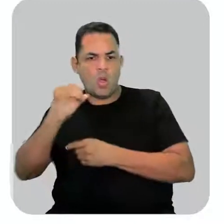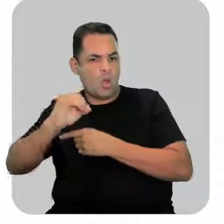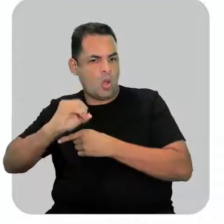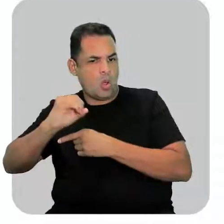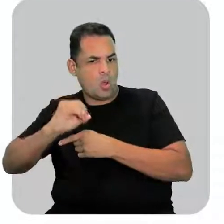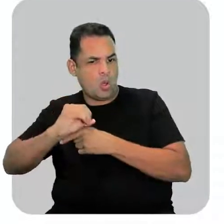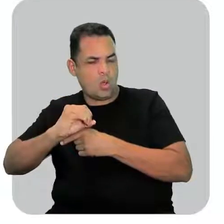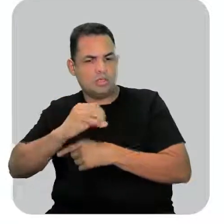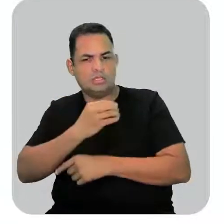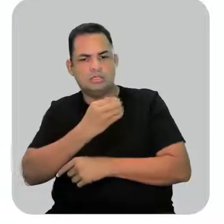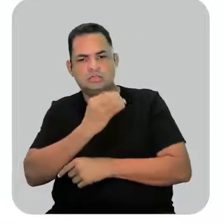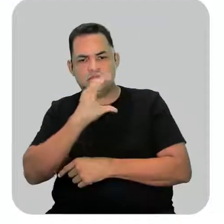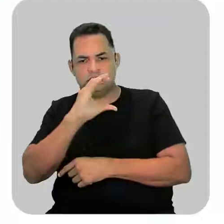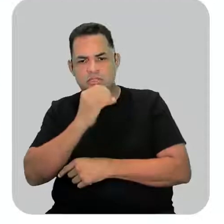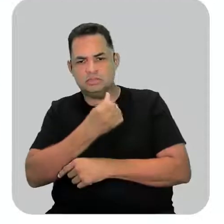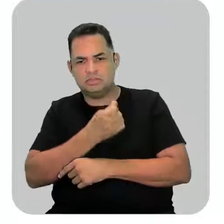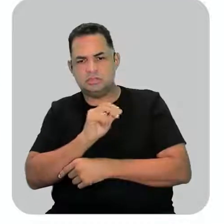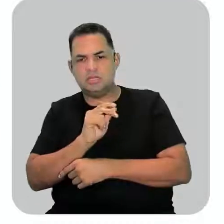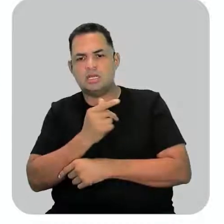C6H10O5.